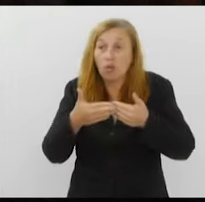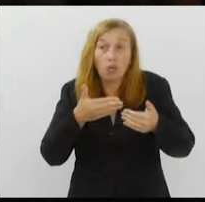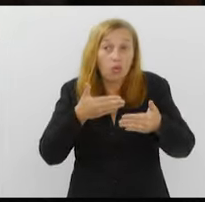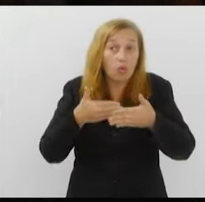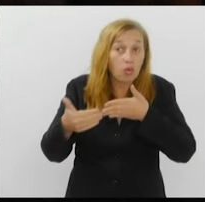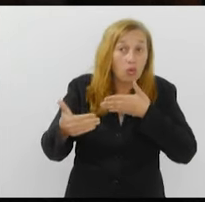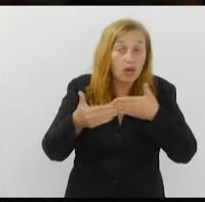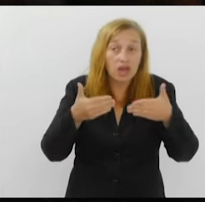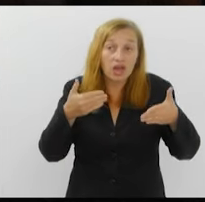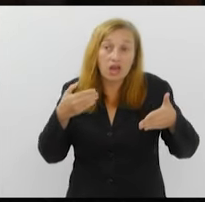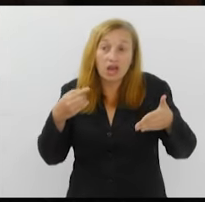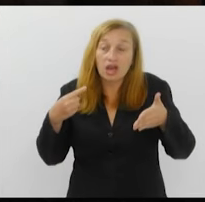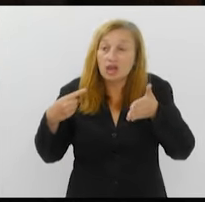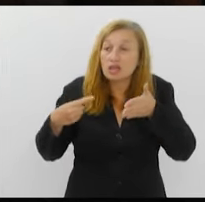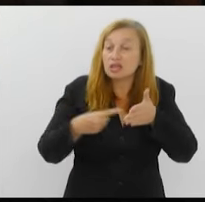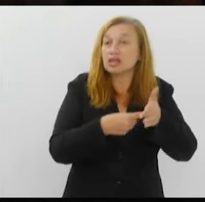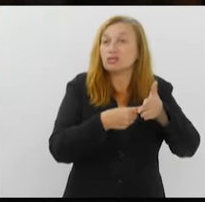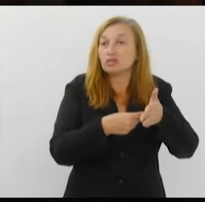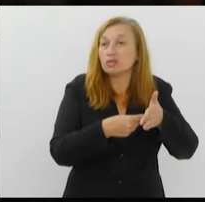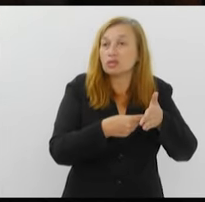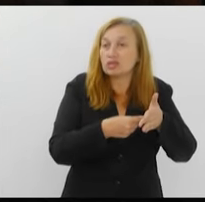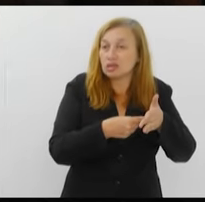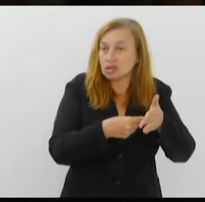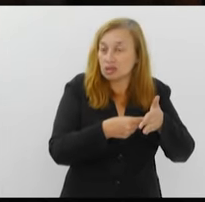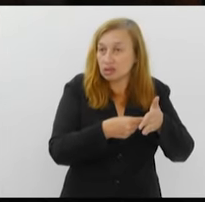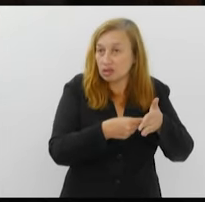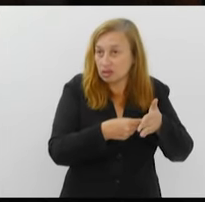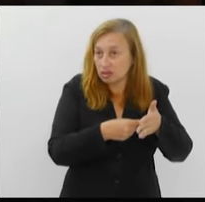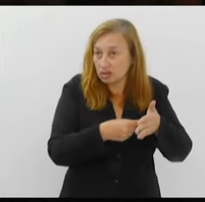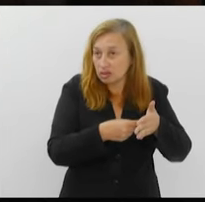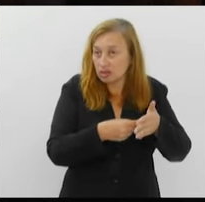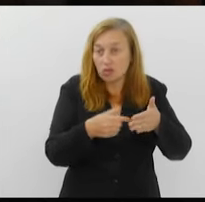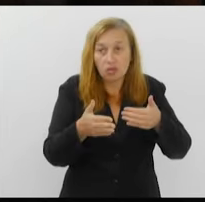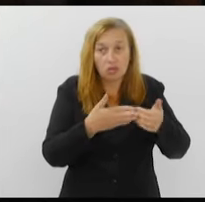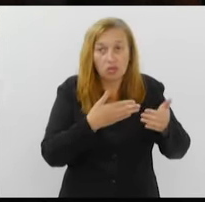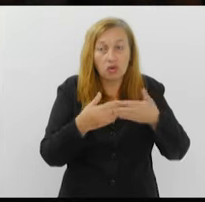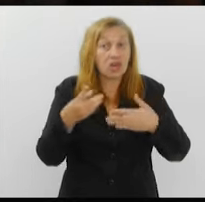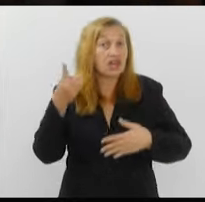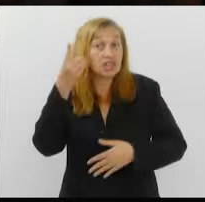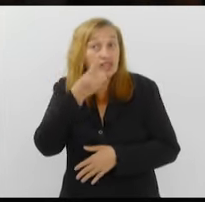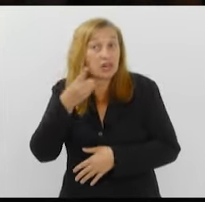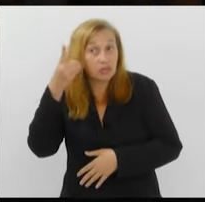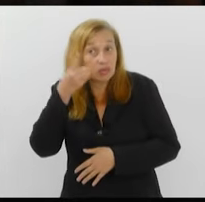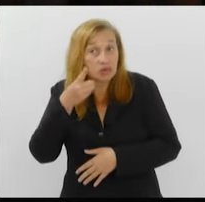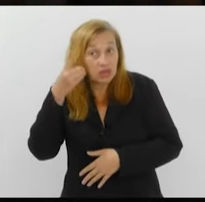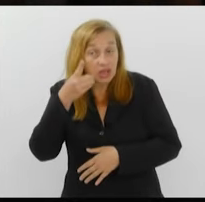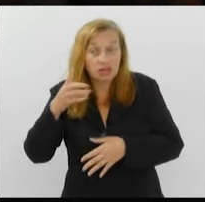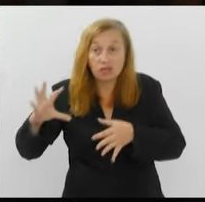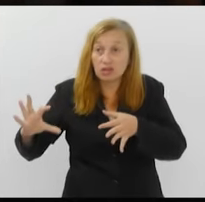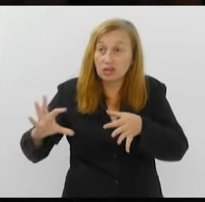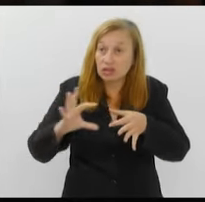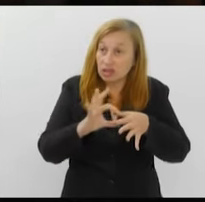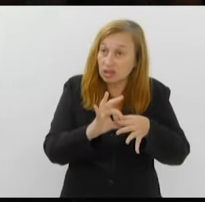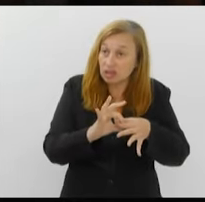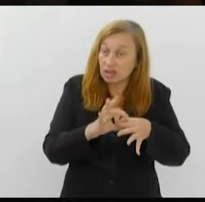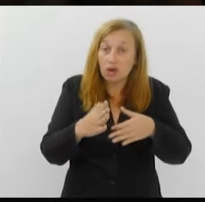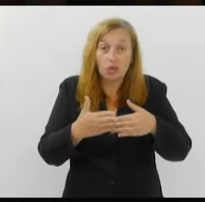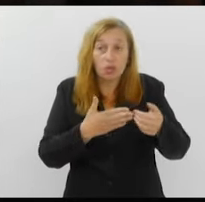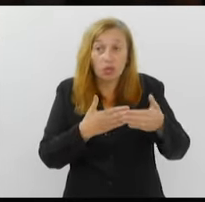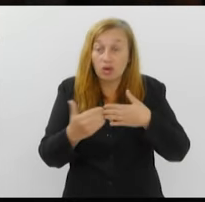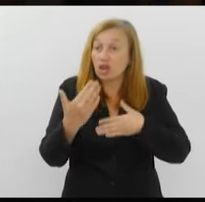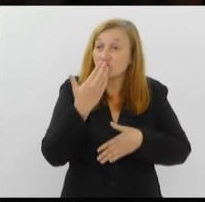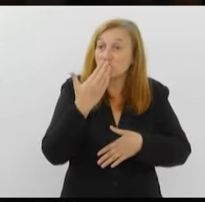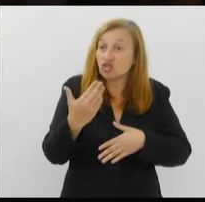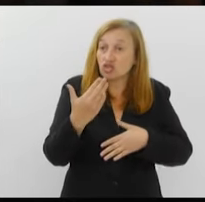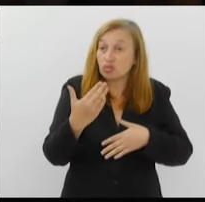a denúncia colocada sobre qualquer candidato que fosse ligado a qualquer tipo de